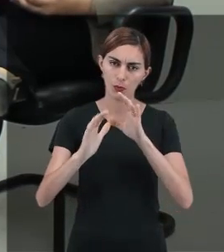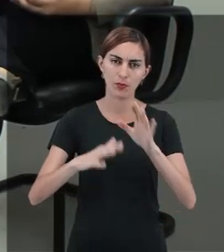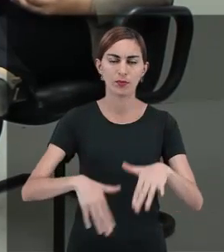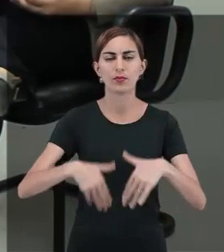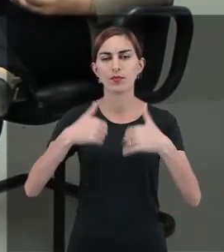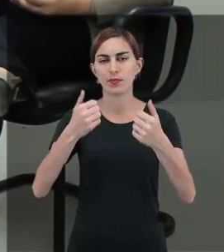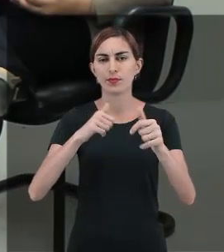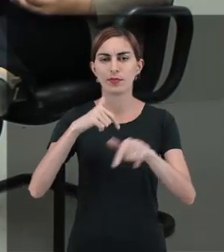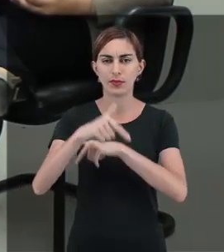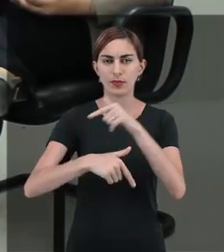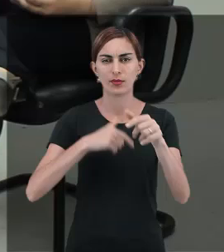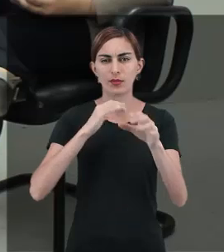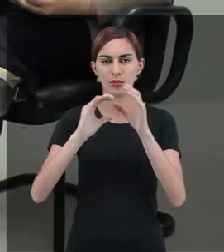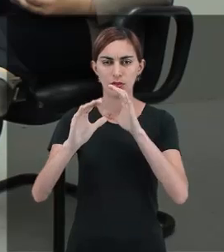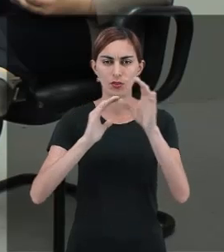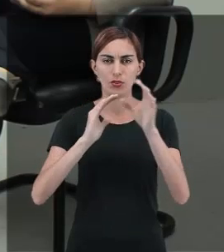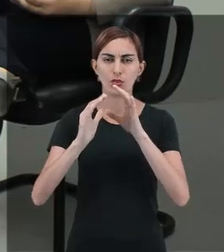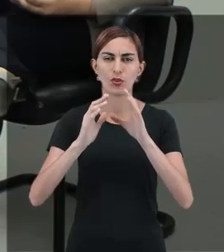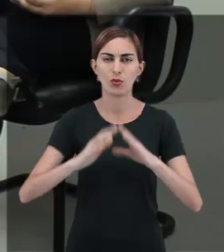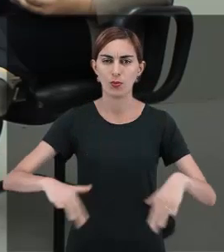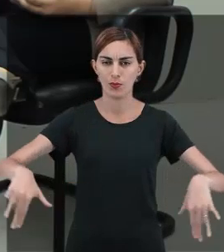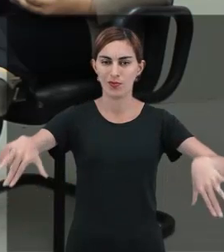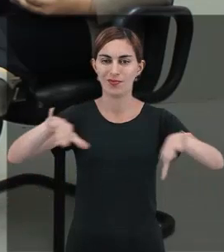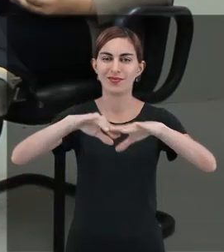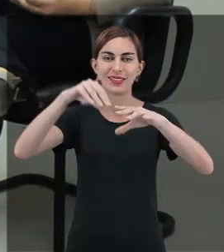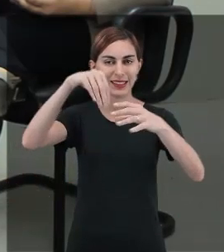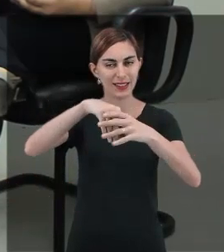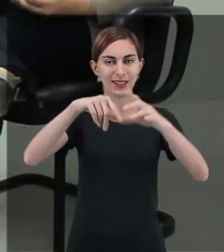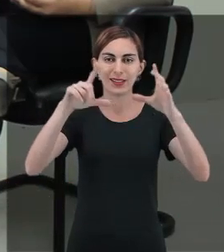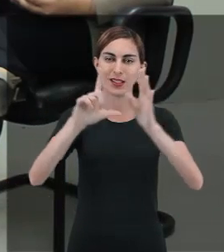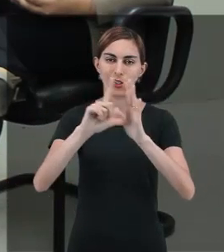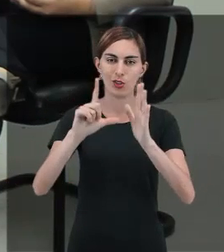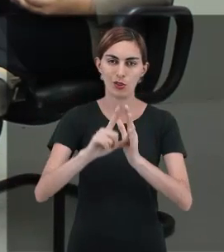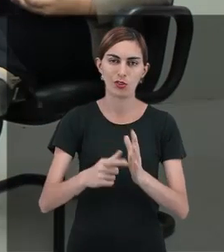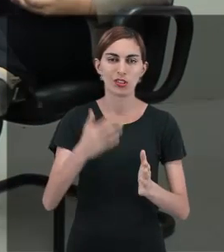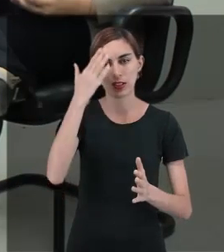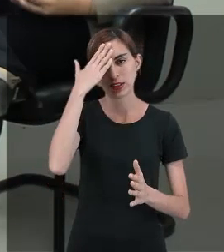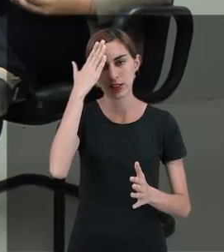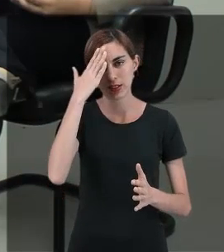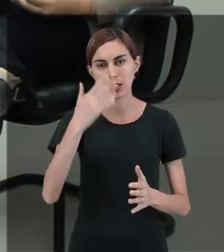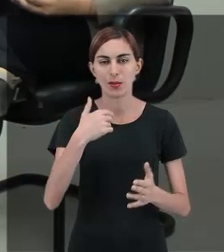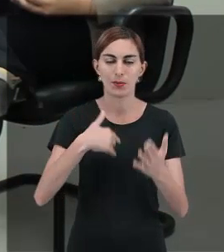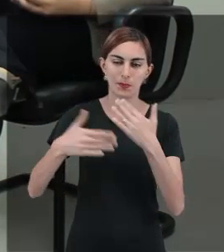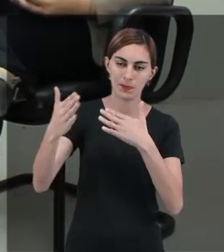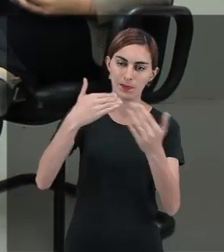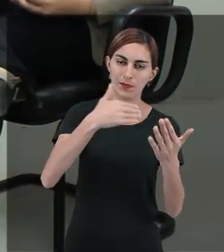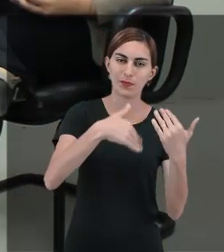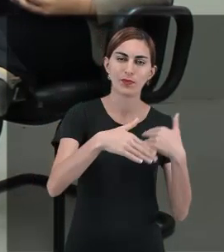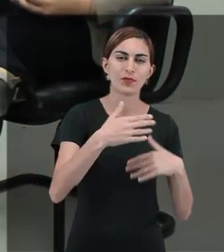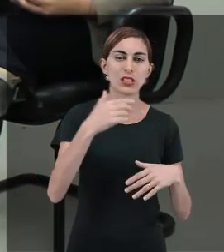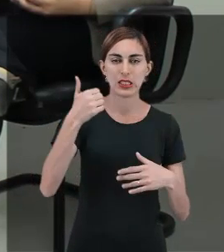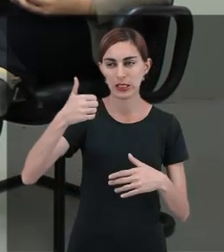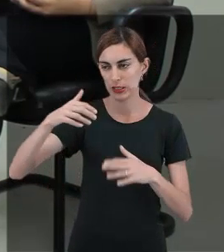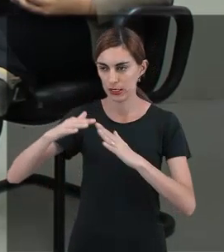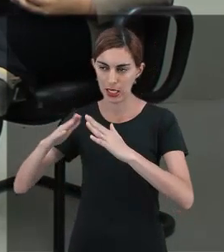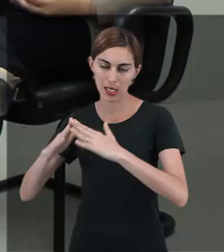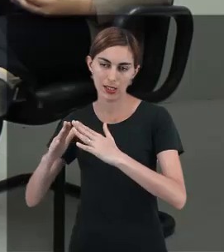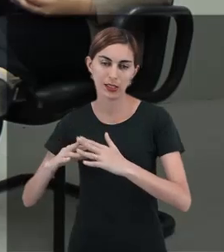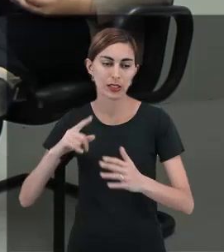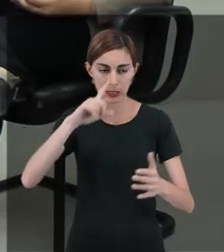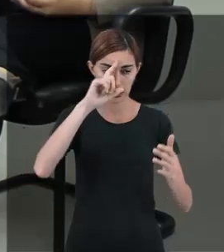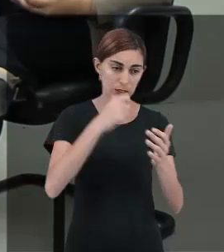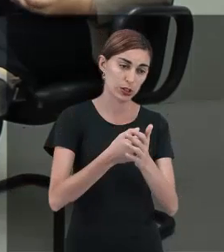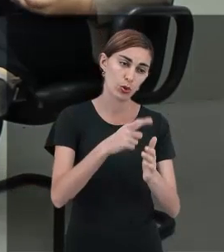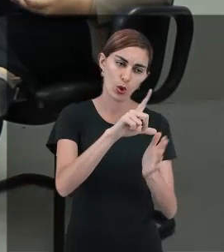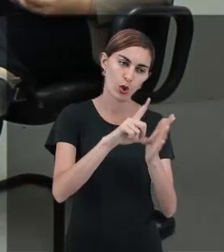é trabalhada, ela deve ser trabalhada no próprio ponto de compra. Então, se a gente sabe que 80% ela é definida lá, você sai de casa muitas vezes decidido a comprar